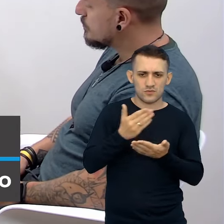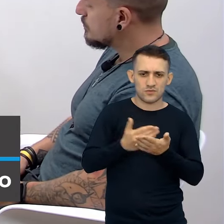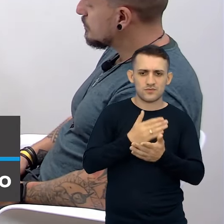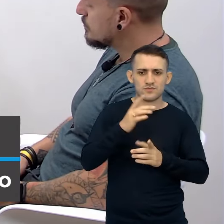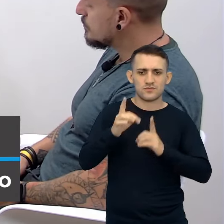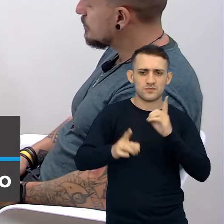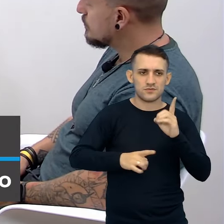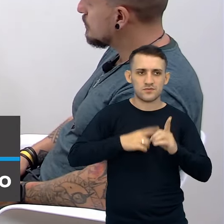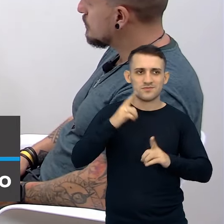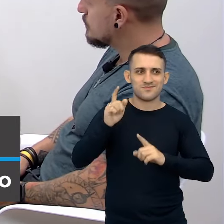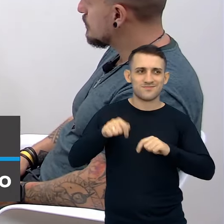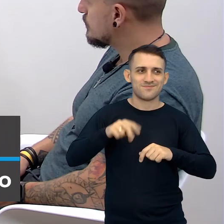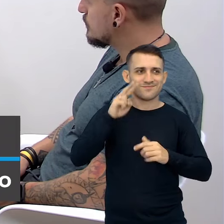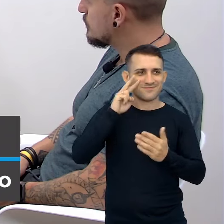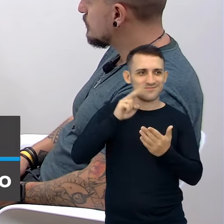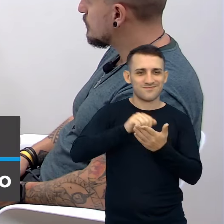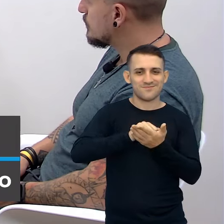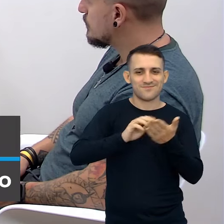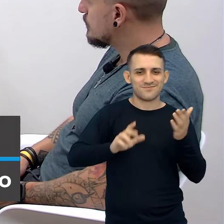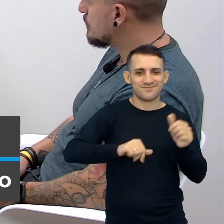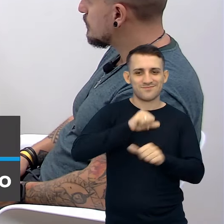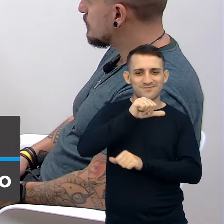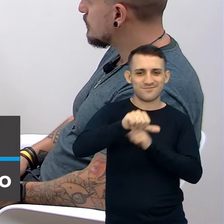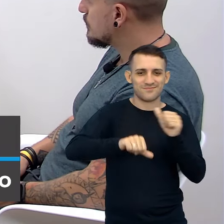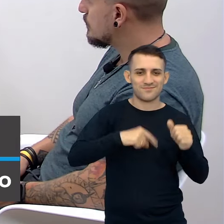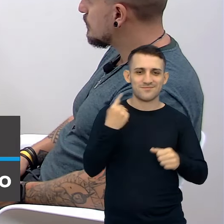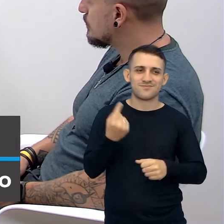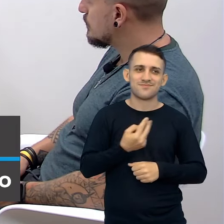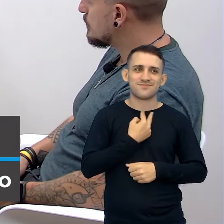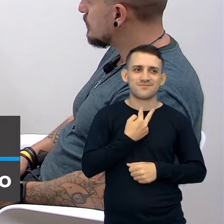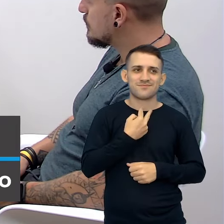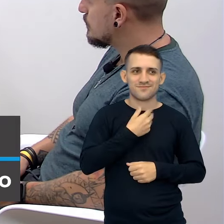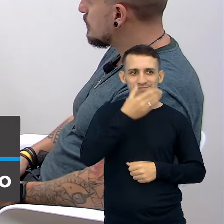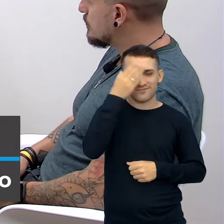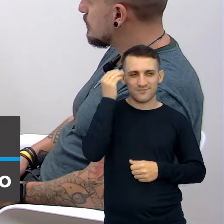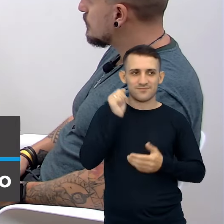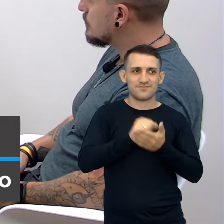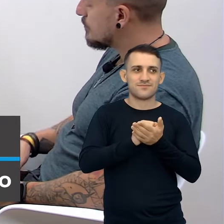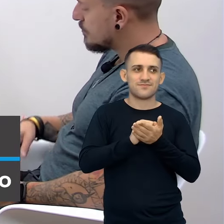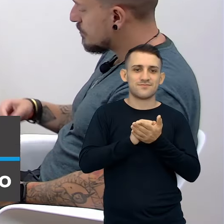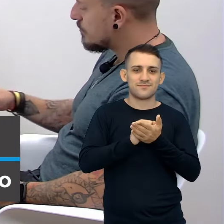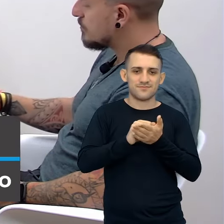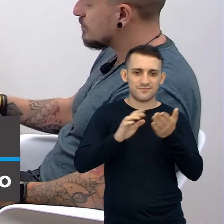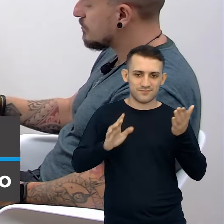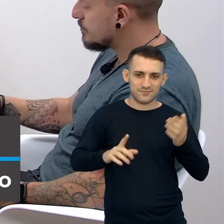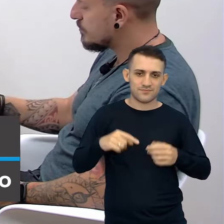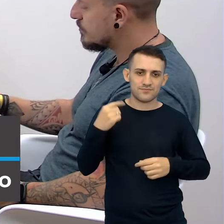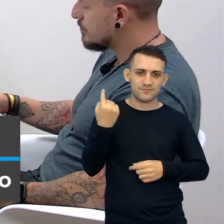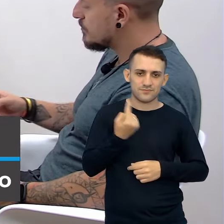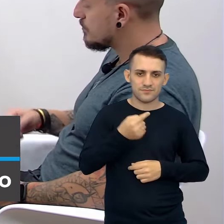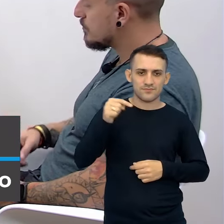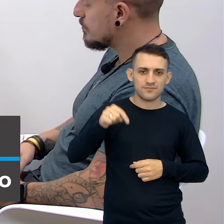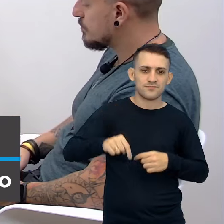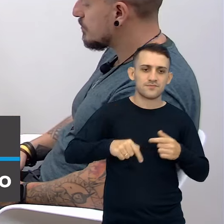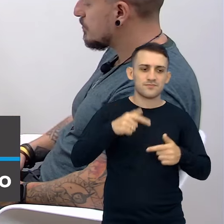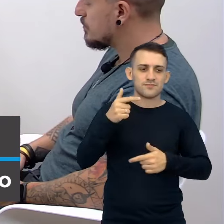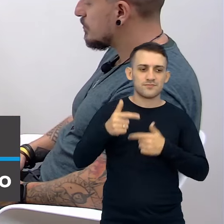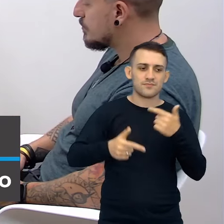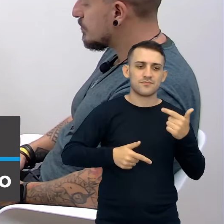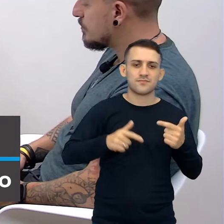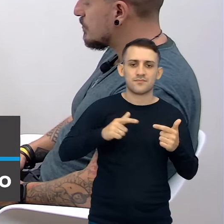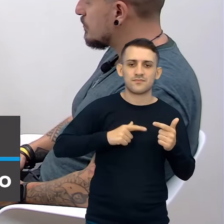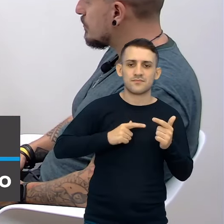atividade e transformo. Então, assim, a gente não pode deixar de trabalhar as habilidades, né? Porque a gente está trabalhando com